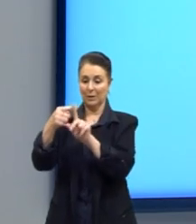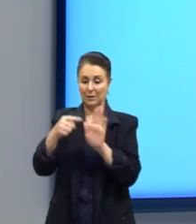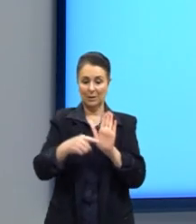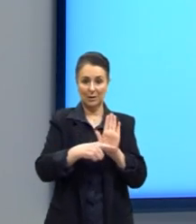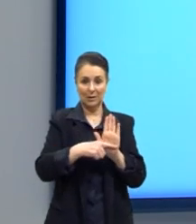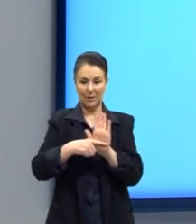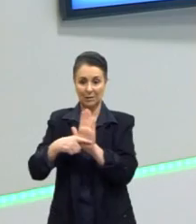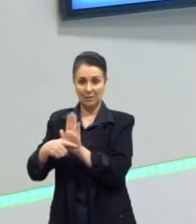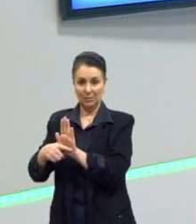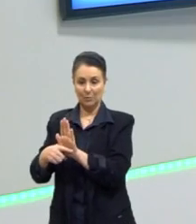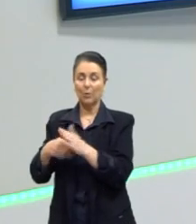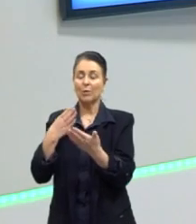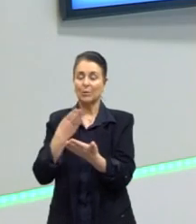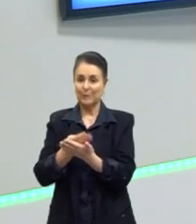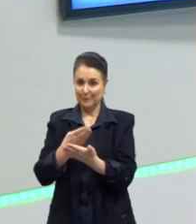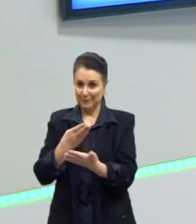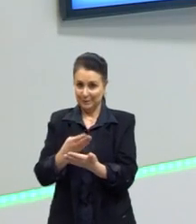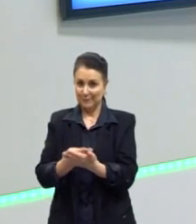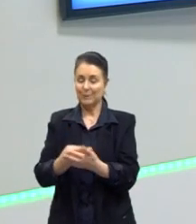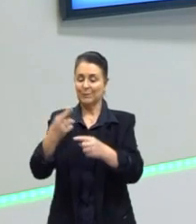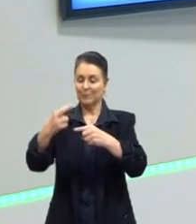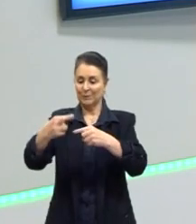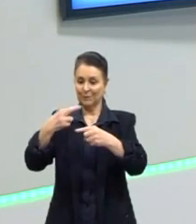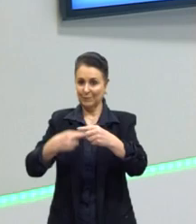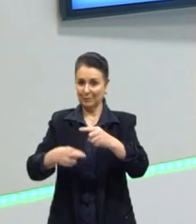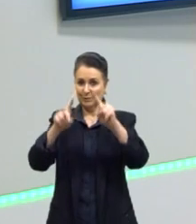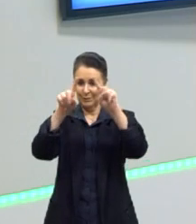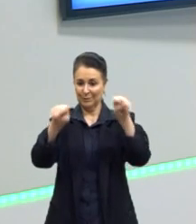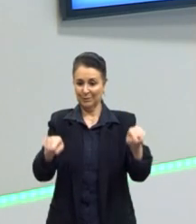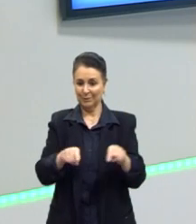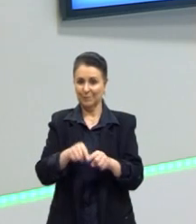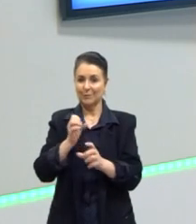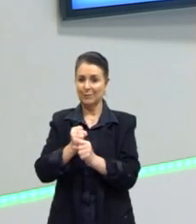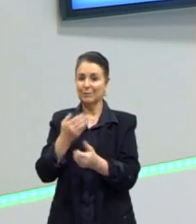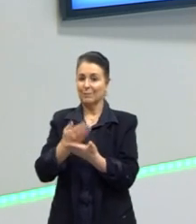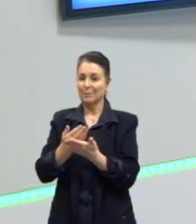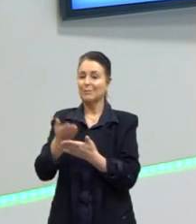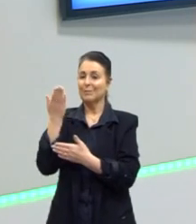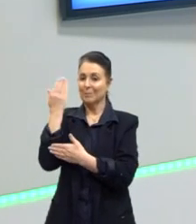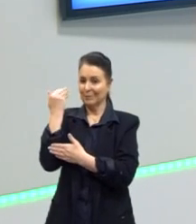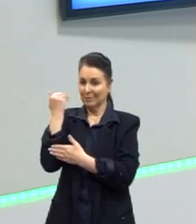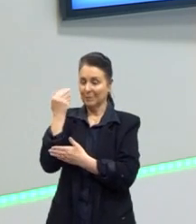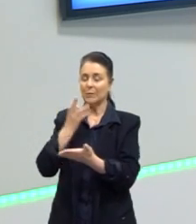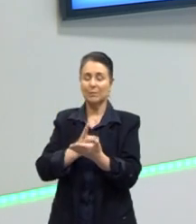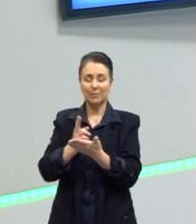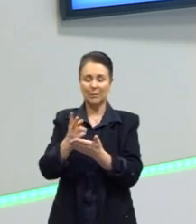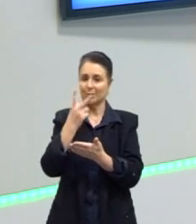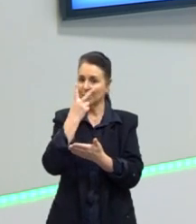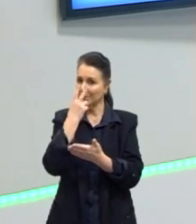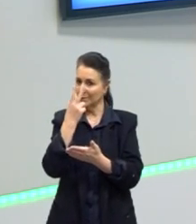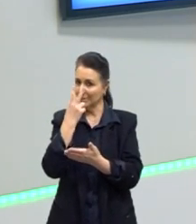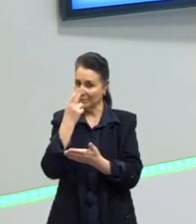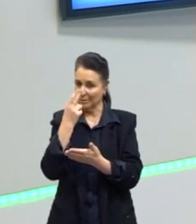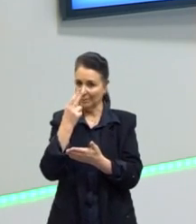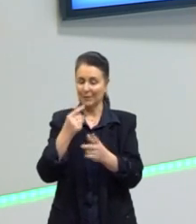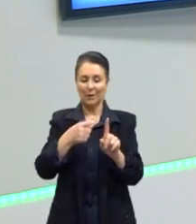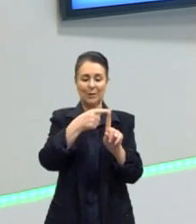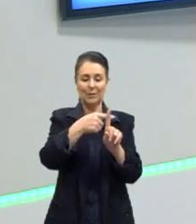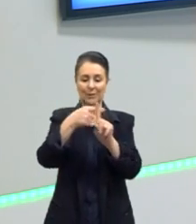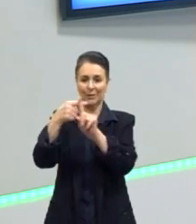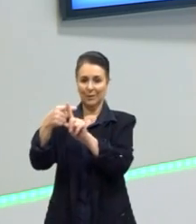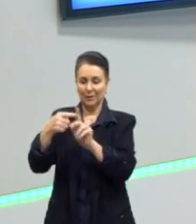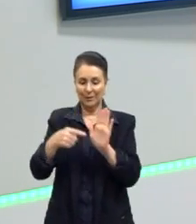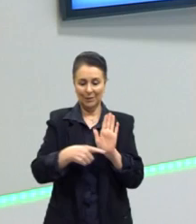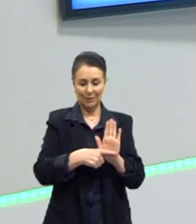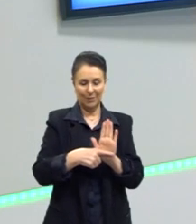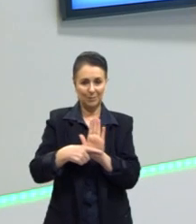né lá quando nós vimos as razões trigonométricas então permanece sendo a mesma relação dos sinais em cada um